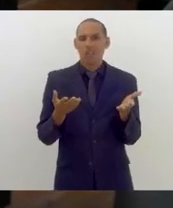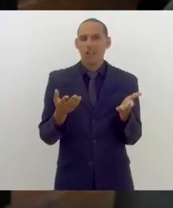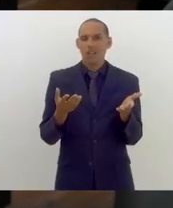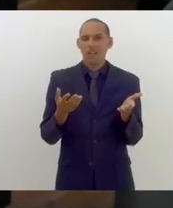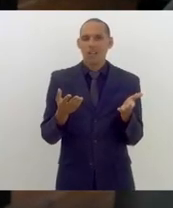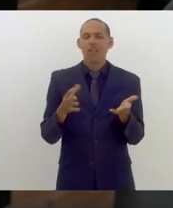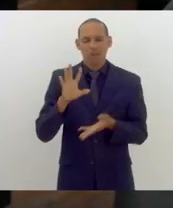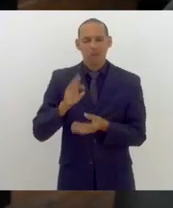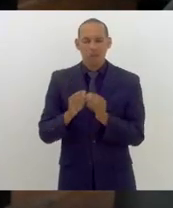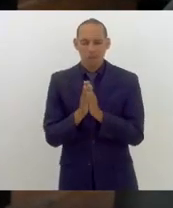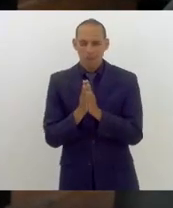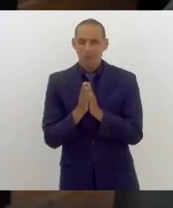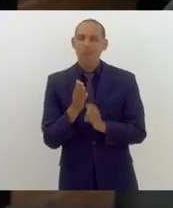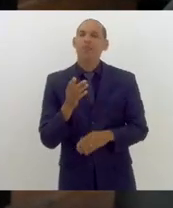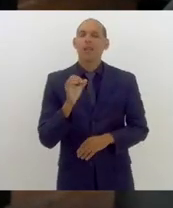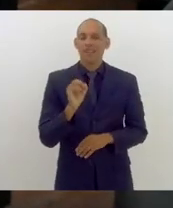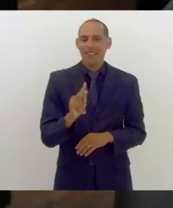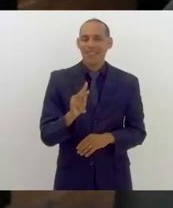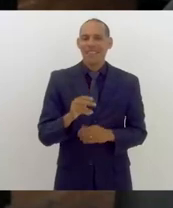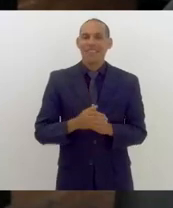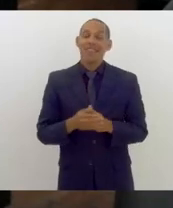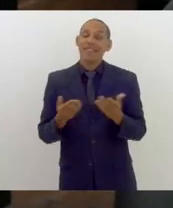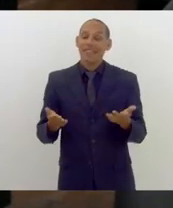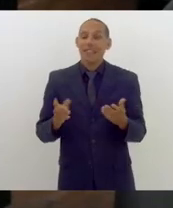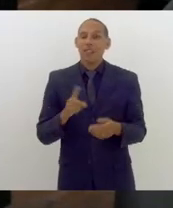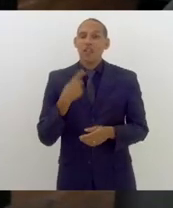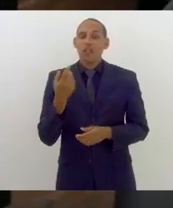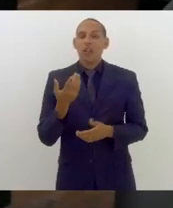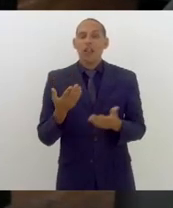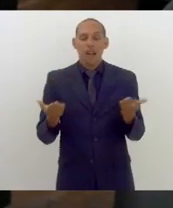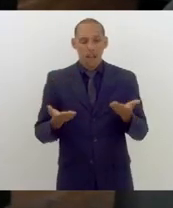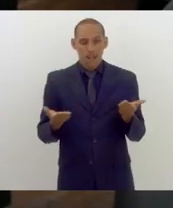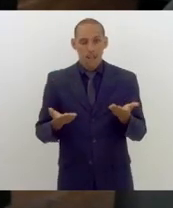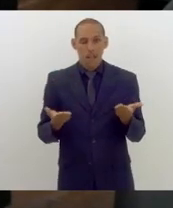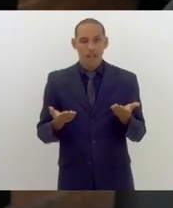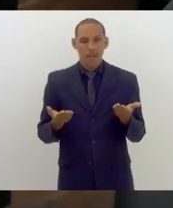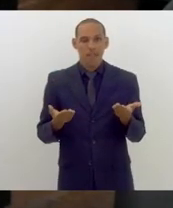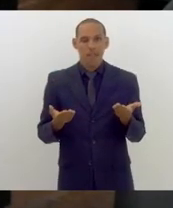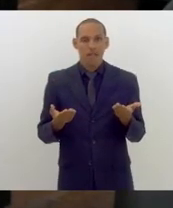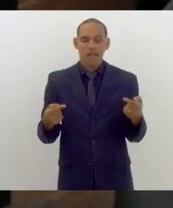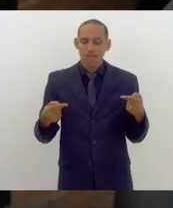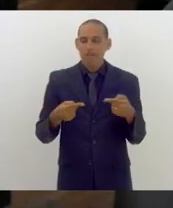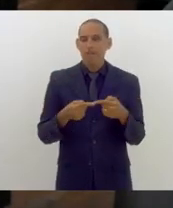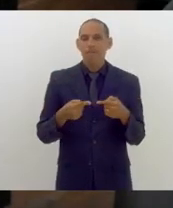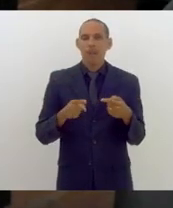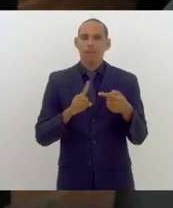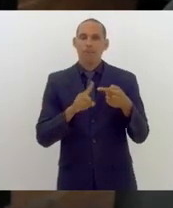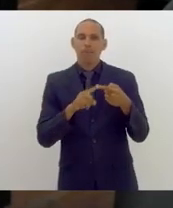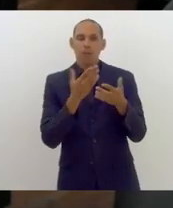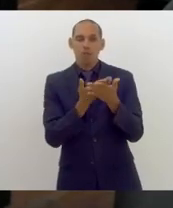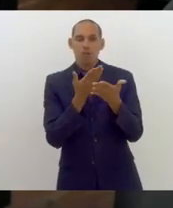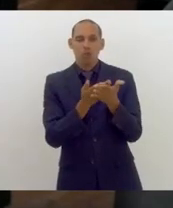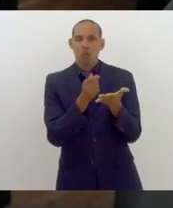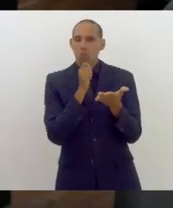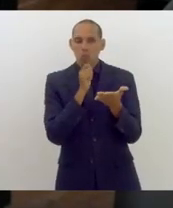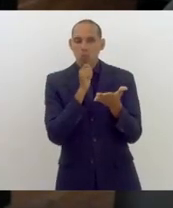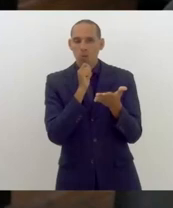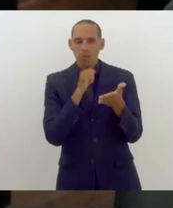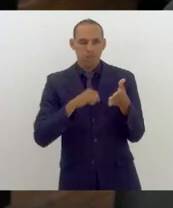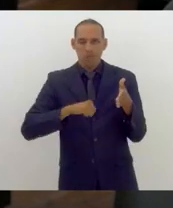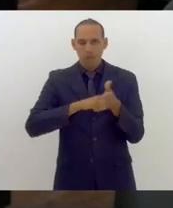para você concluir Ok então a gente tá aí na nessa questão sem estudos prévios de impacto né